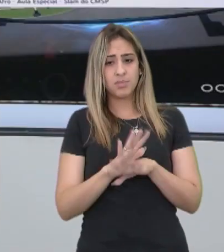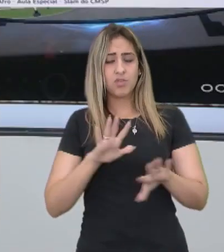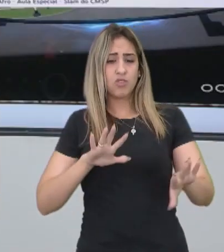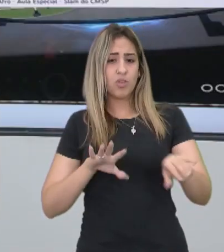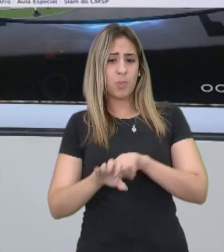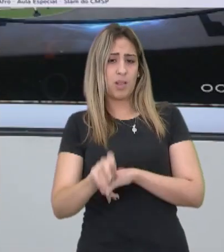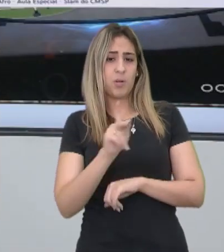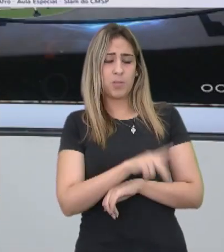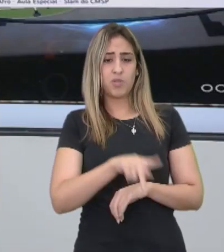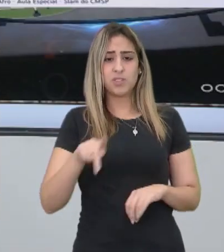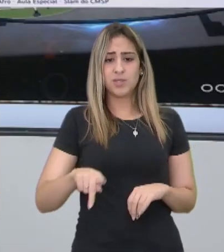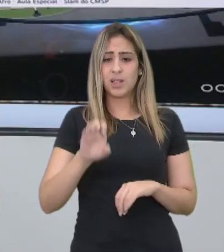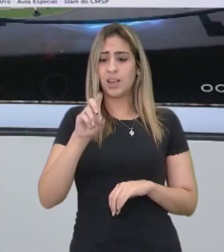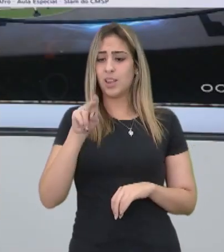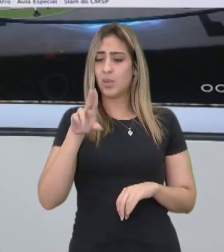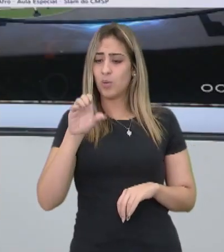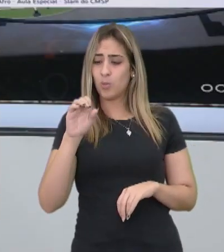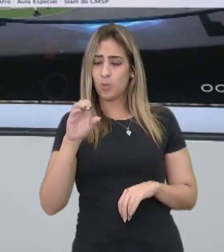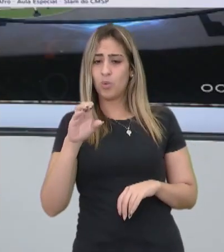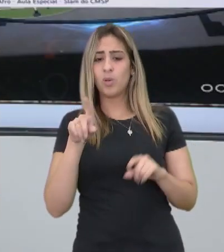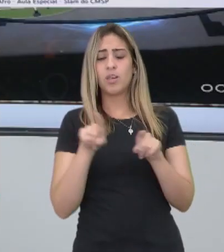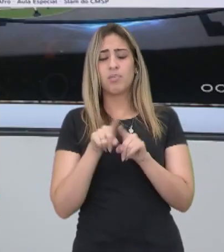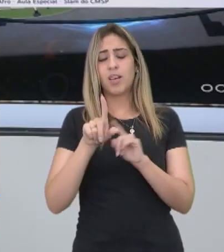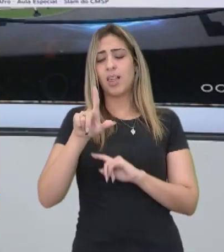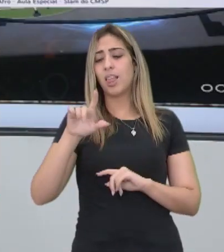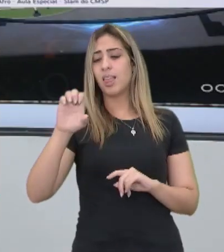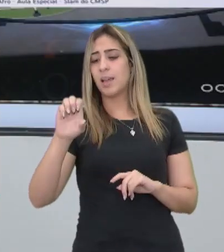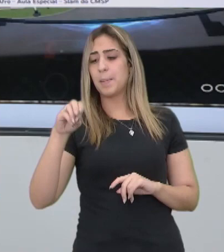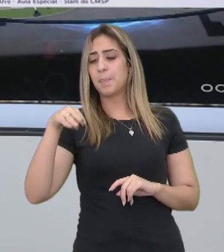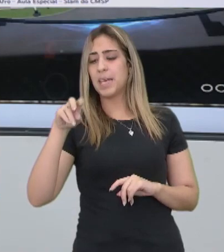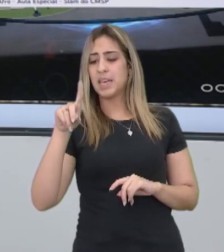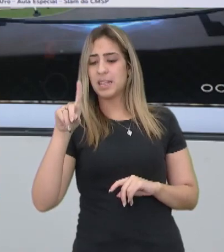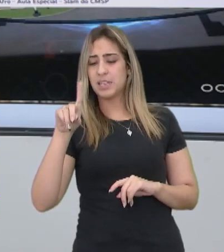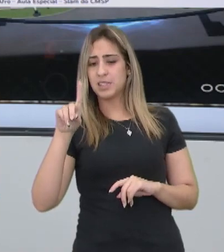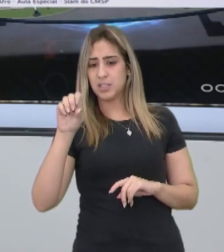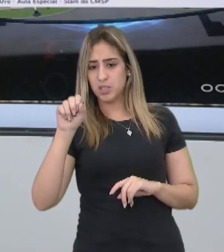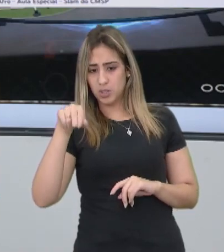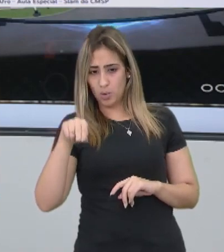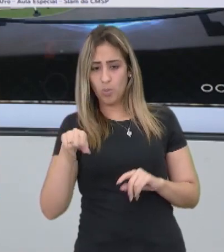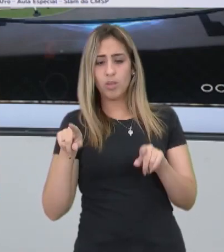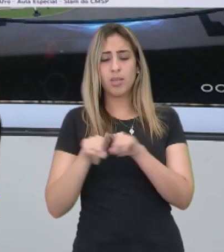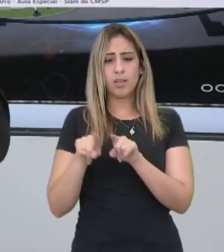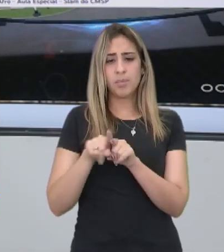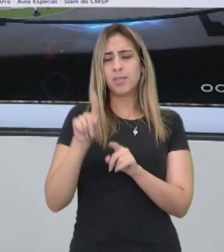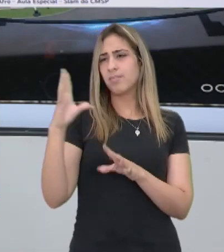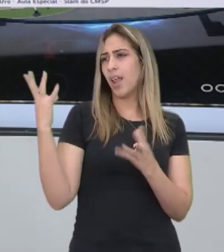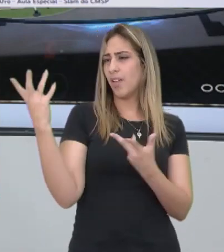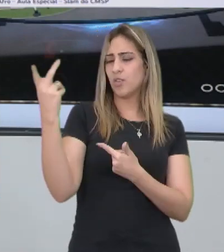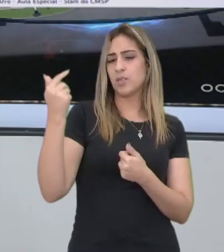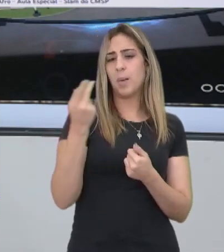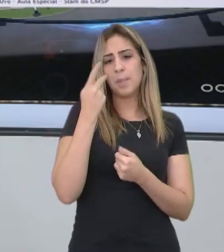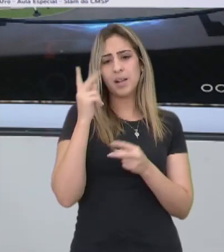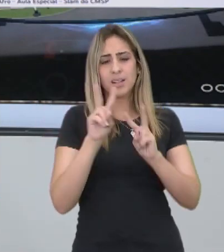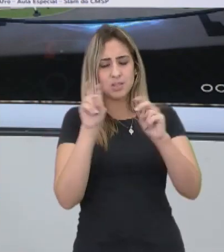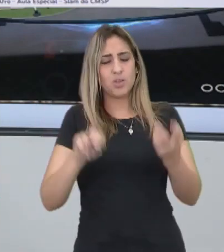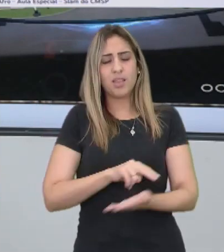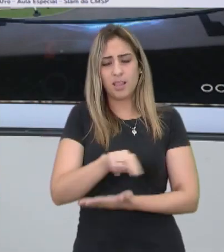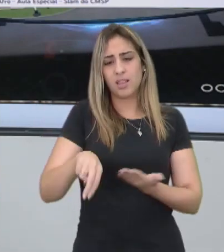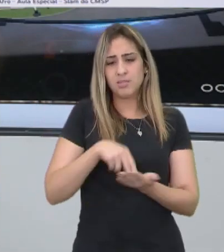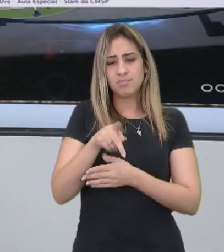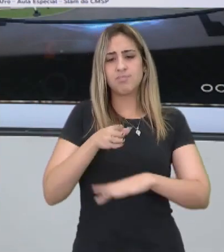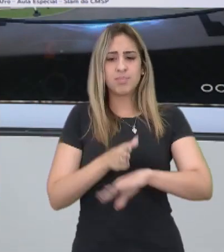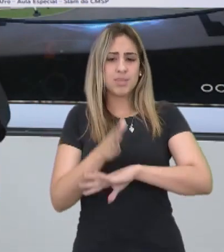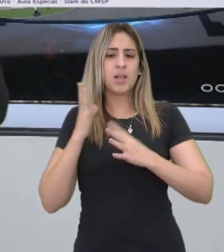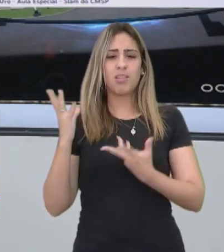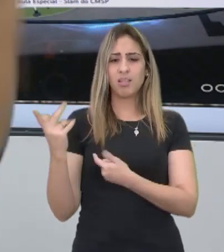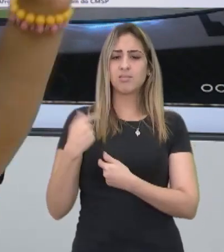formadores, o professor Edu Carriel e a Ale Mendes, são excelentes assim para a questão da dança. Eles participaram de uma